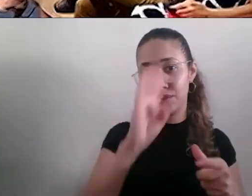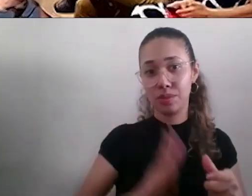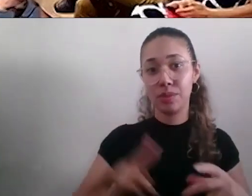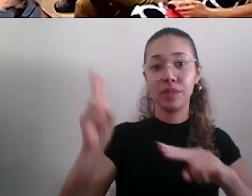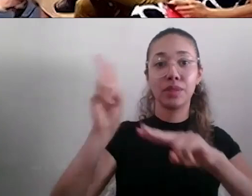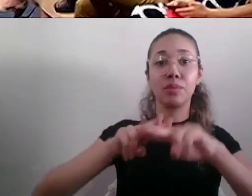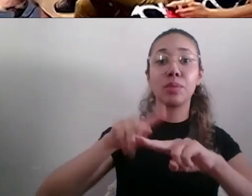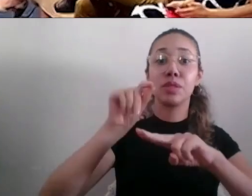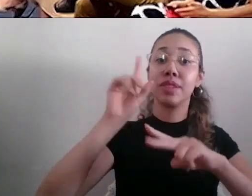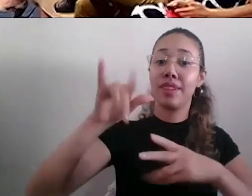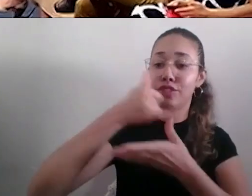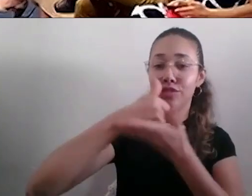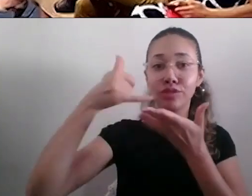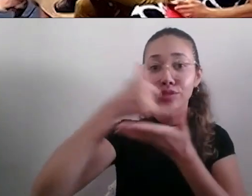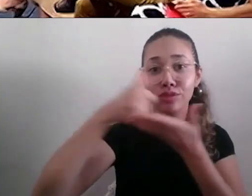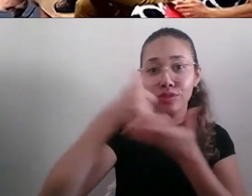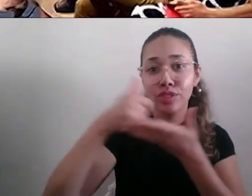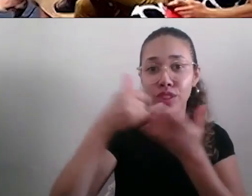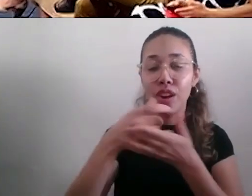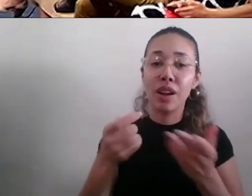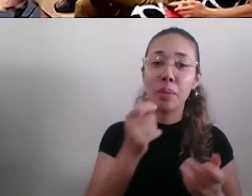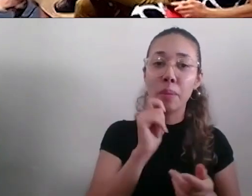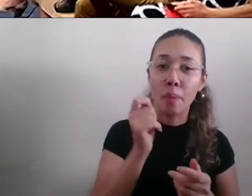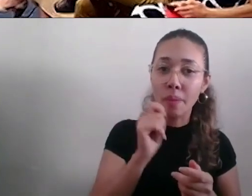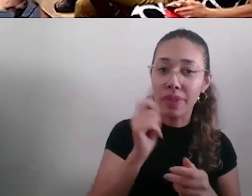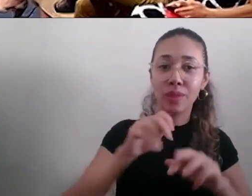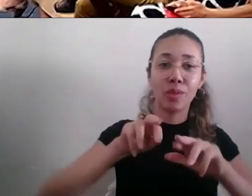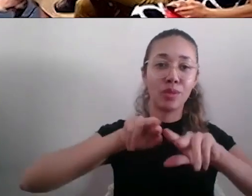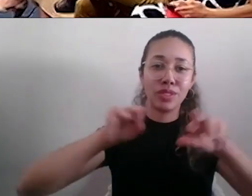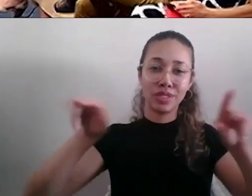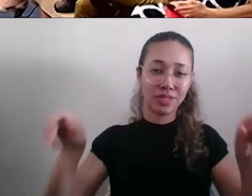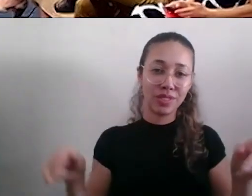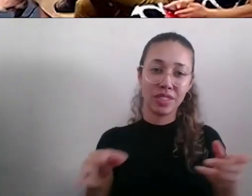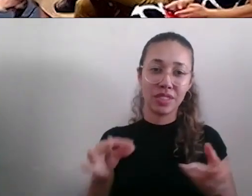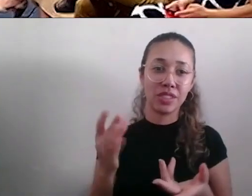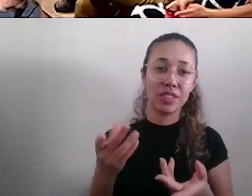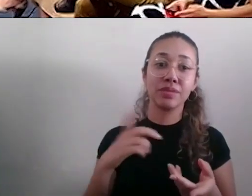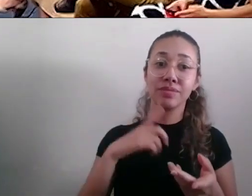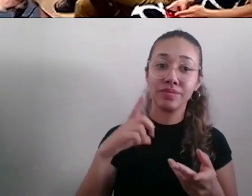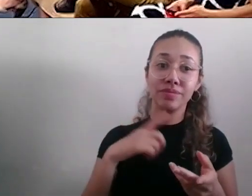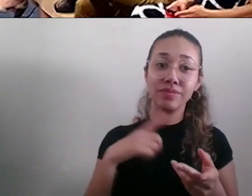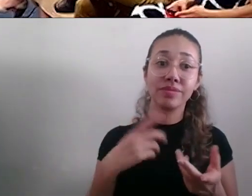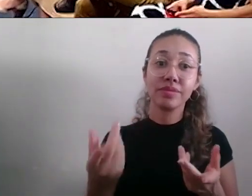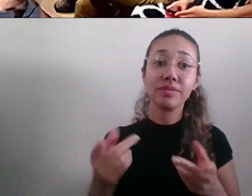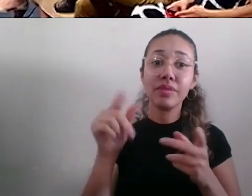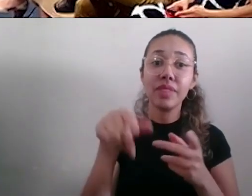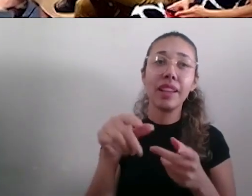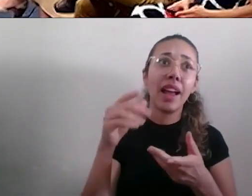vezes drogas, maconha e quantidades pequenas, enfim, eu acho a questão